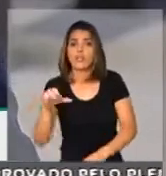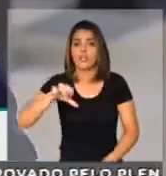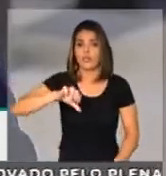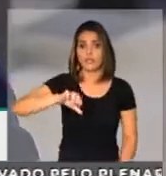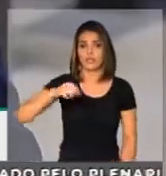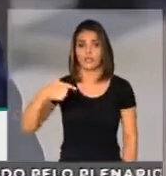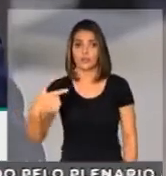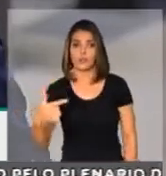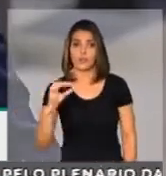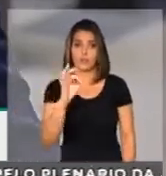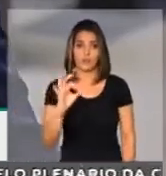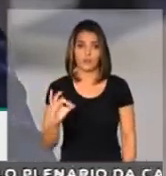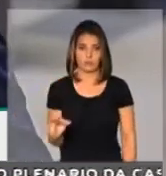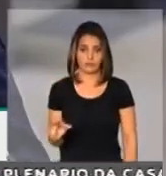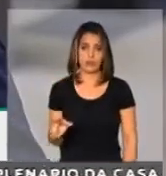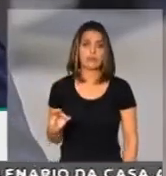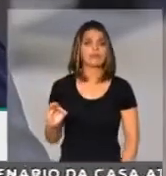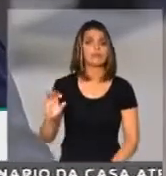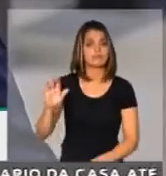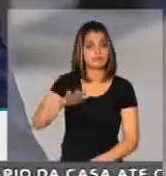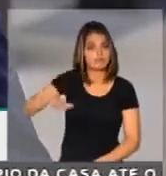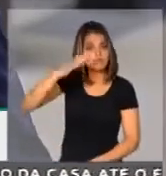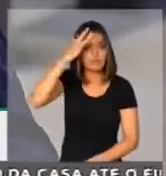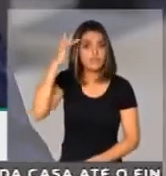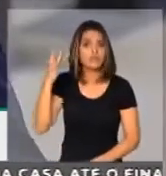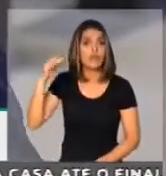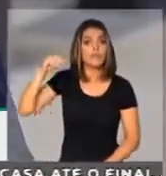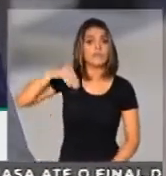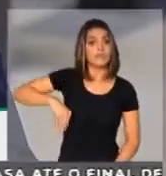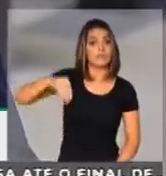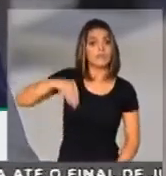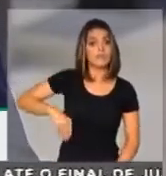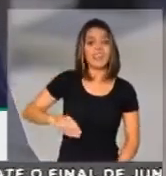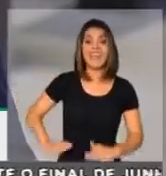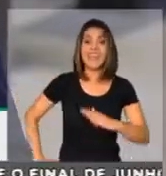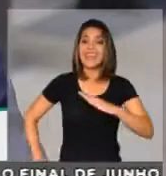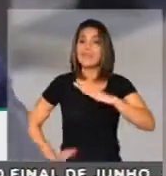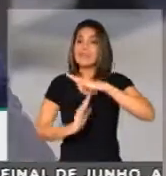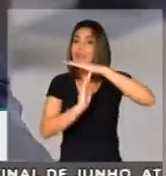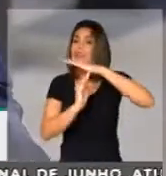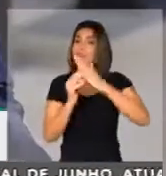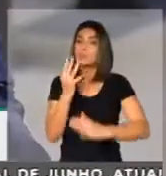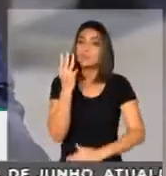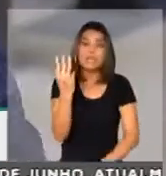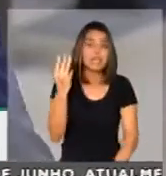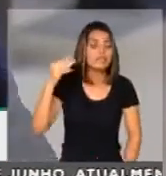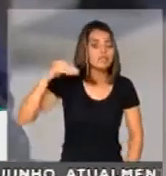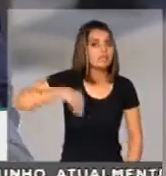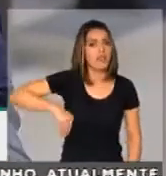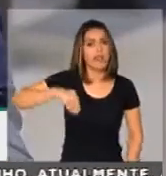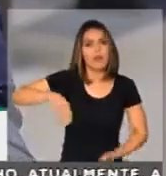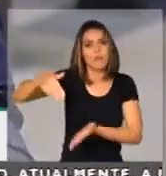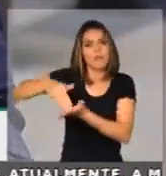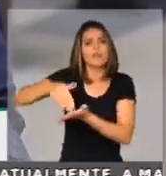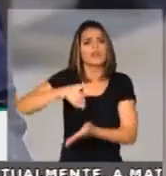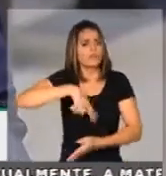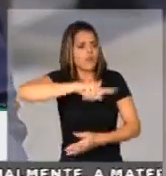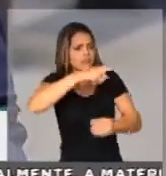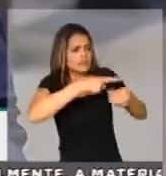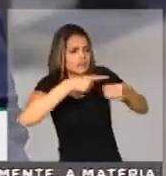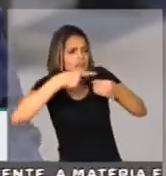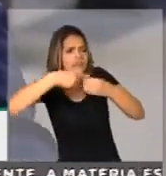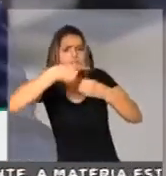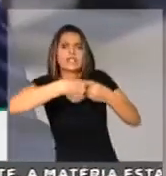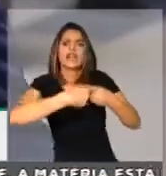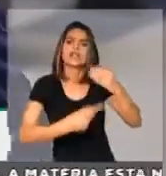92% da população sobrevive com até 3 salários mínimos, mas a gente sabe que nas nossas cidades